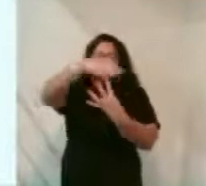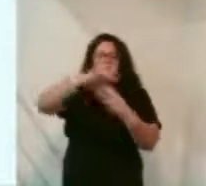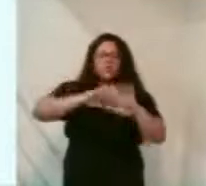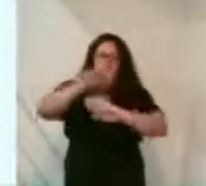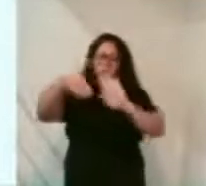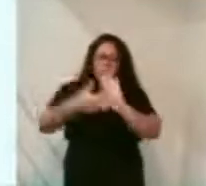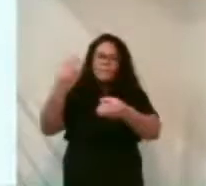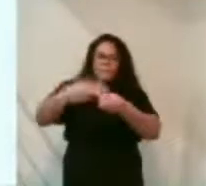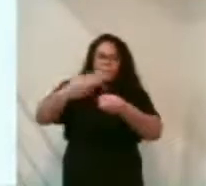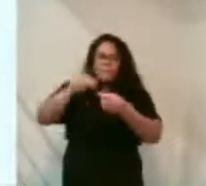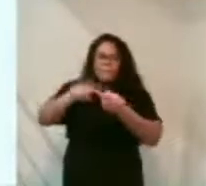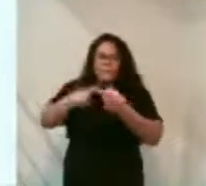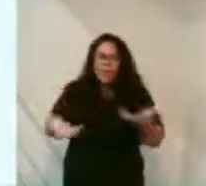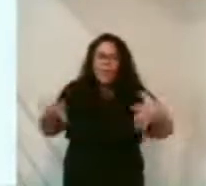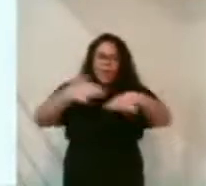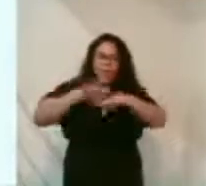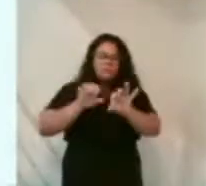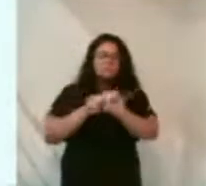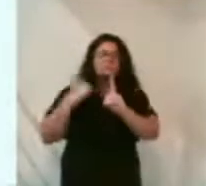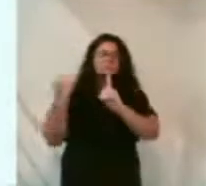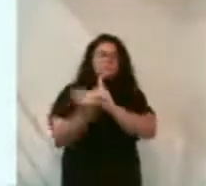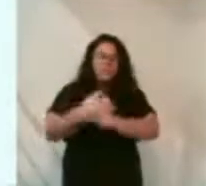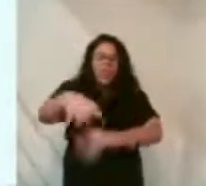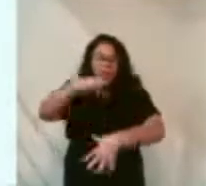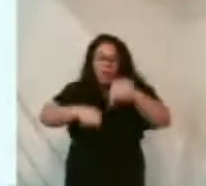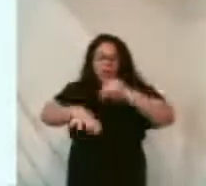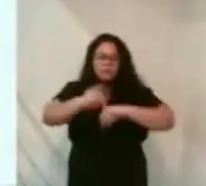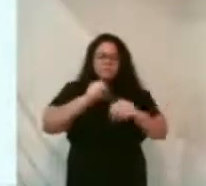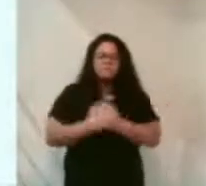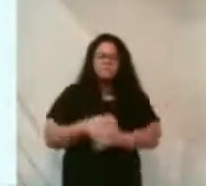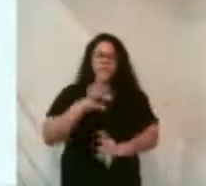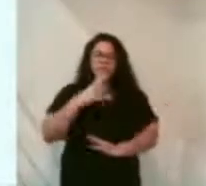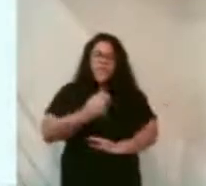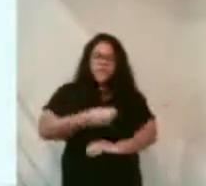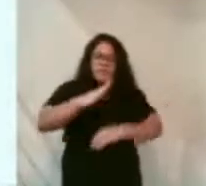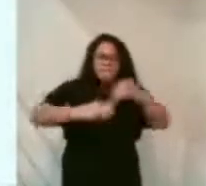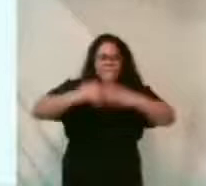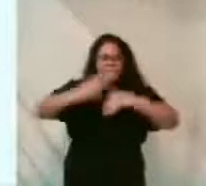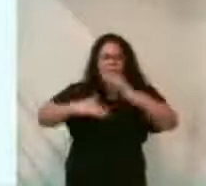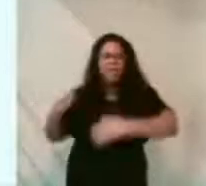catadores, reconhecendo a importância do trabalho desta categoria